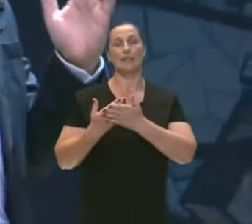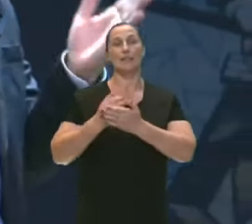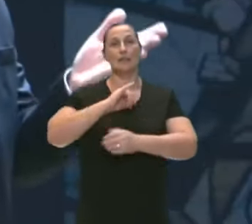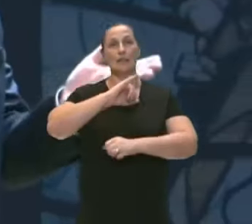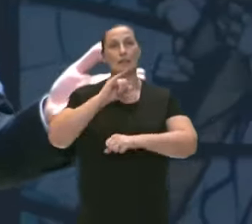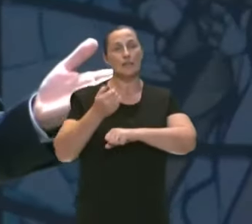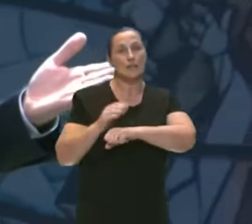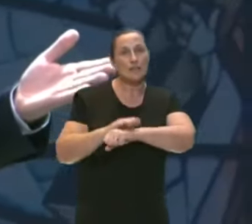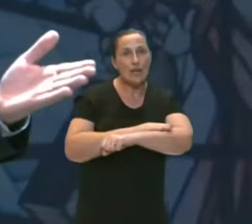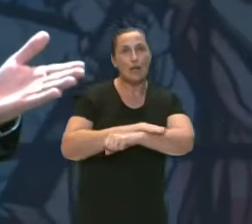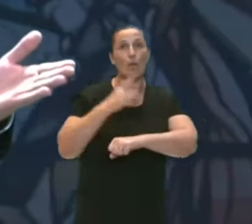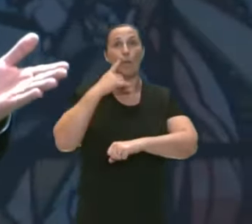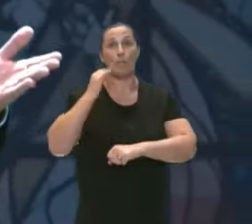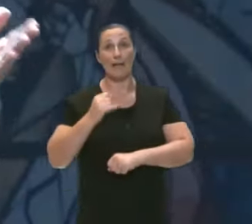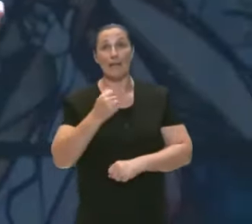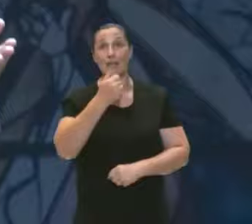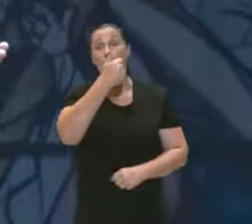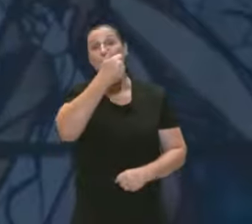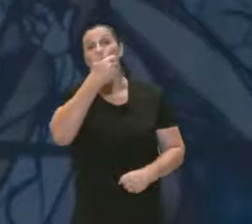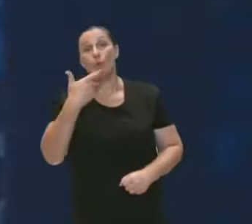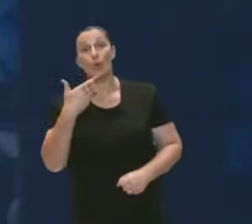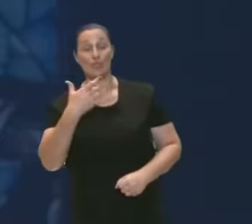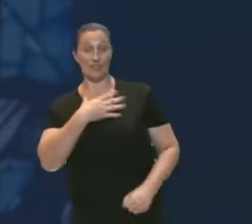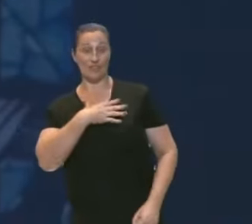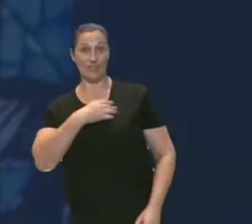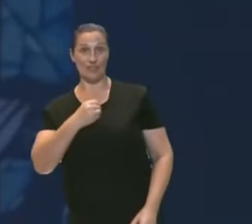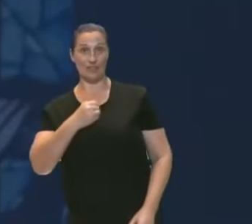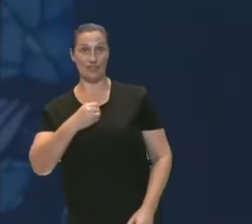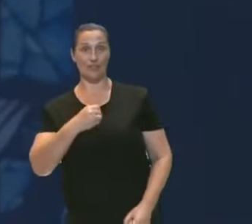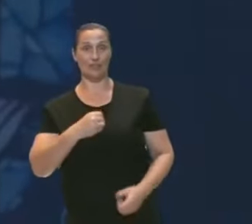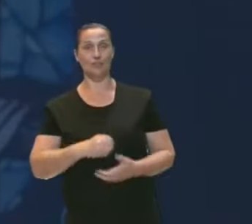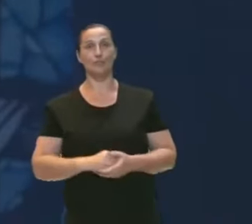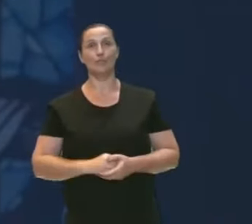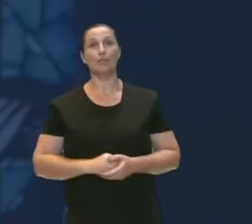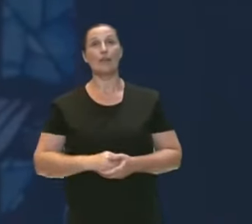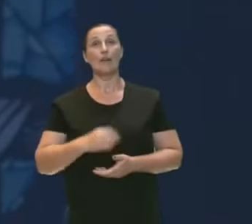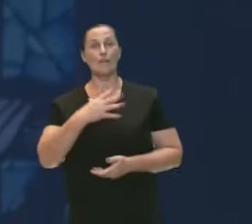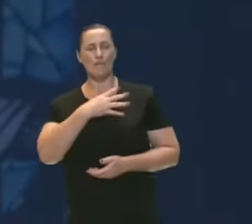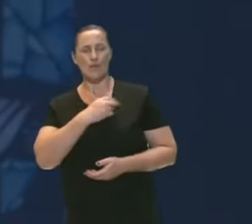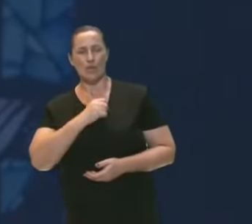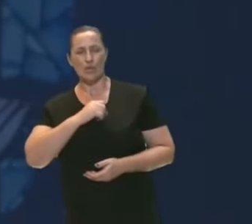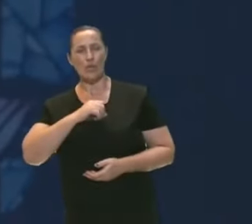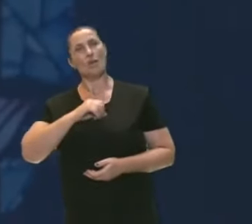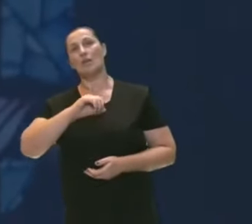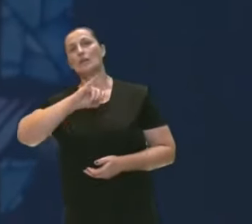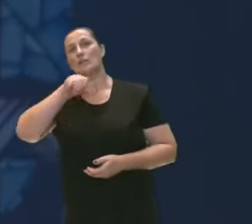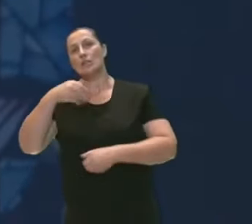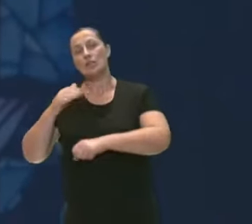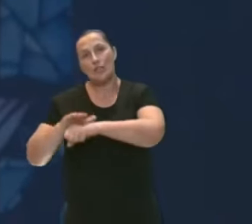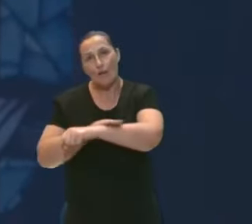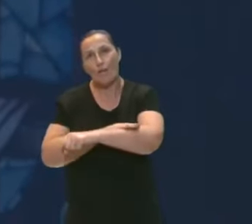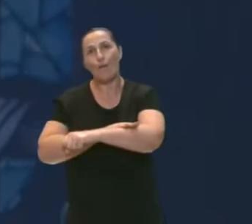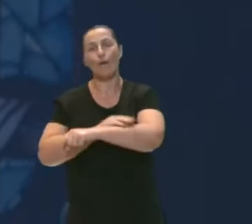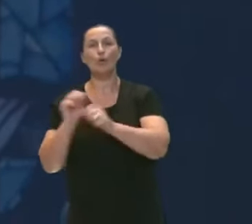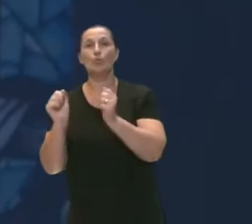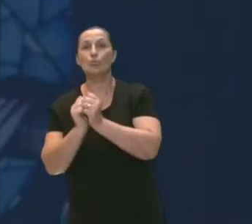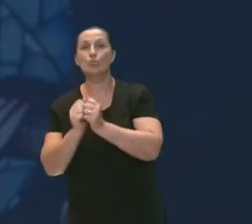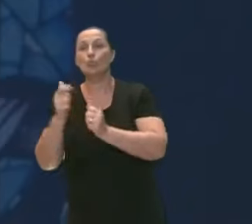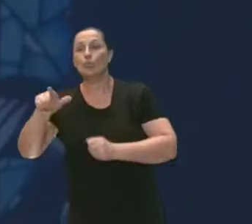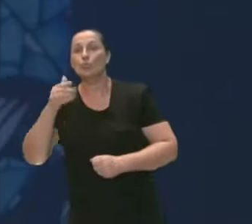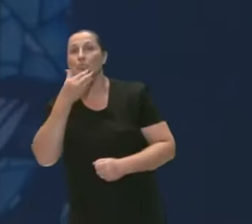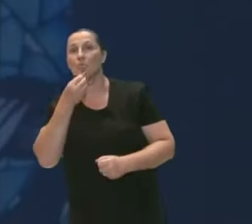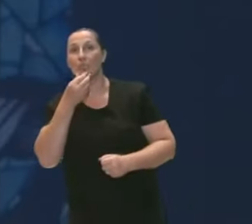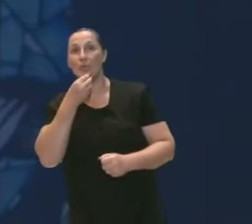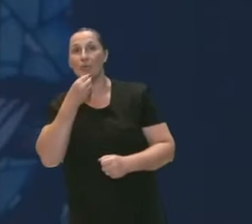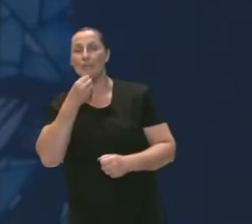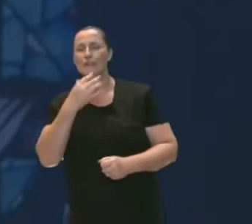de 12 filhos, Jacó e Benjamim, filhos do coração, filhos ali da esposa